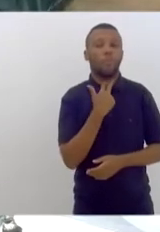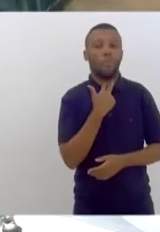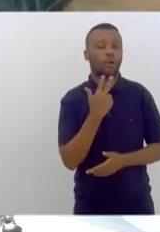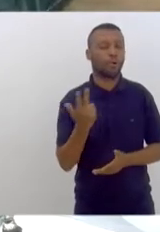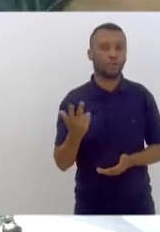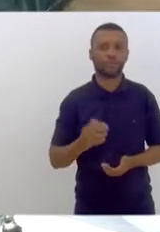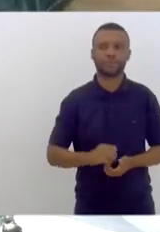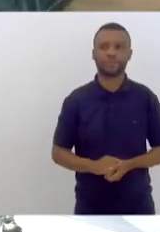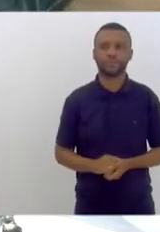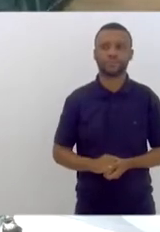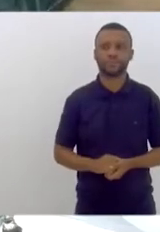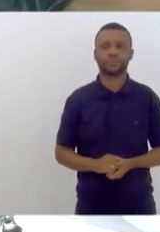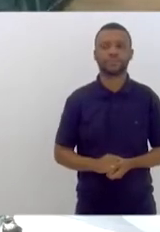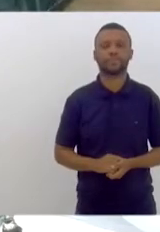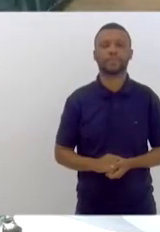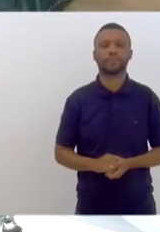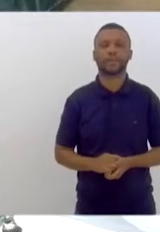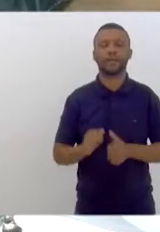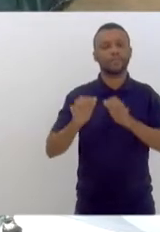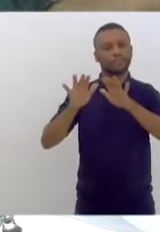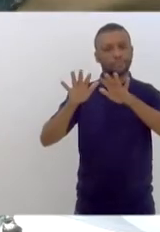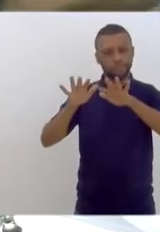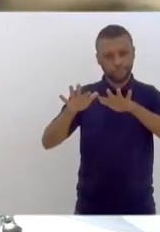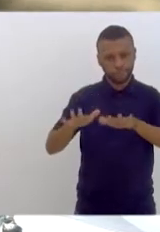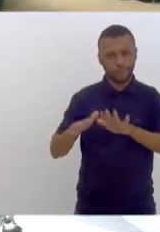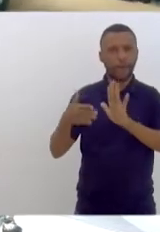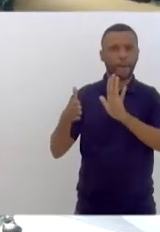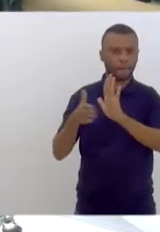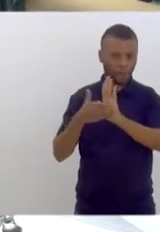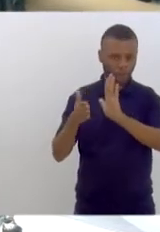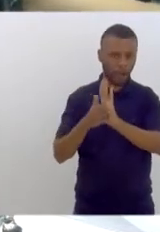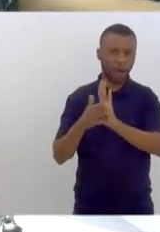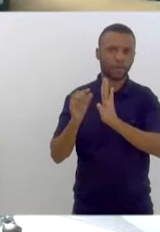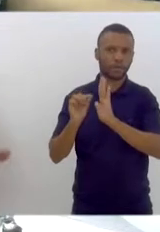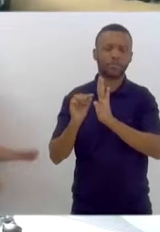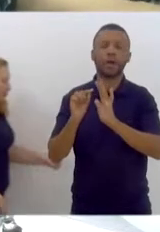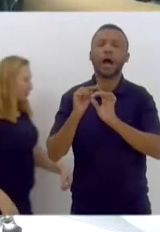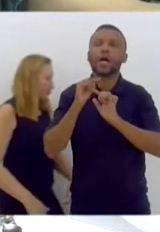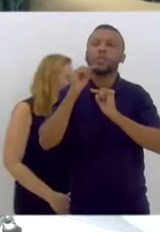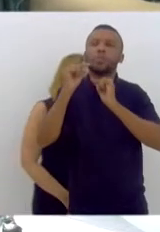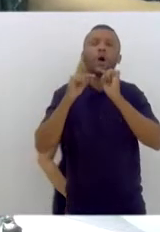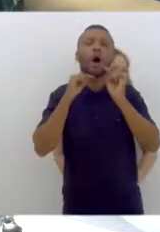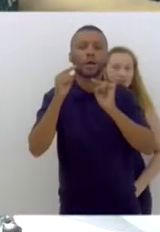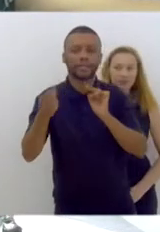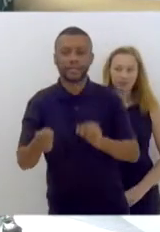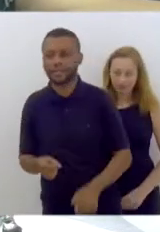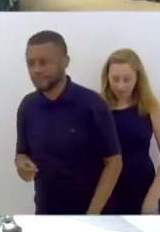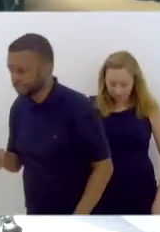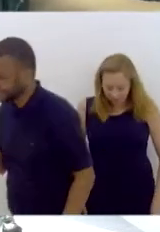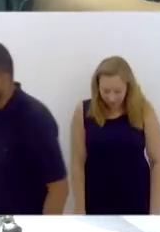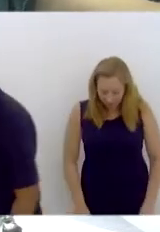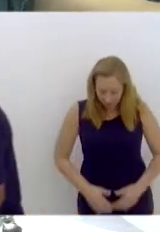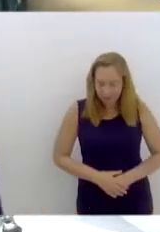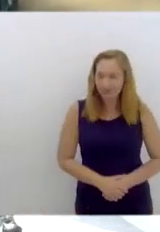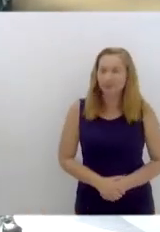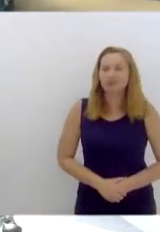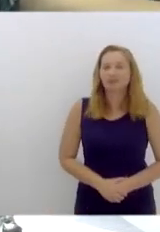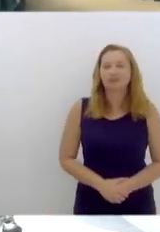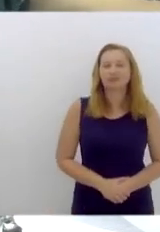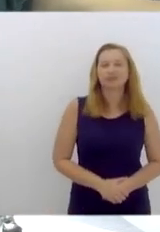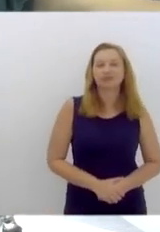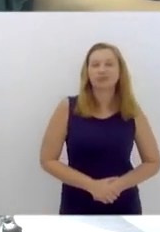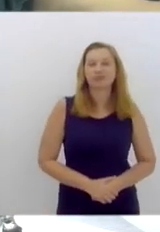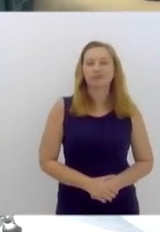Eu não posso redigir uma proposta com hipótese, né? Porque a lei